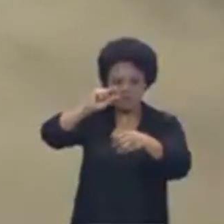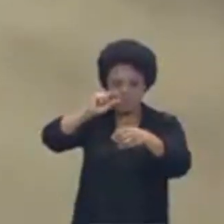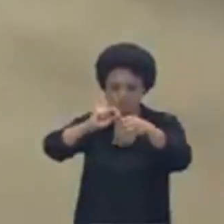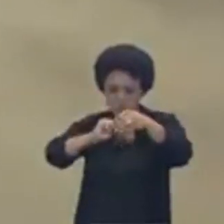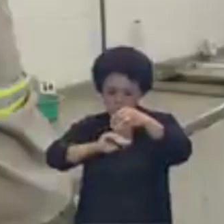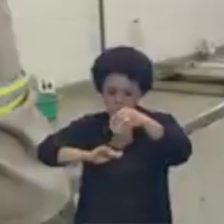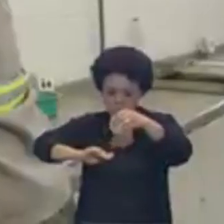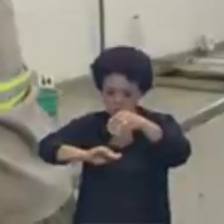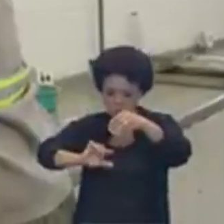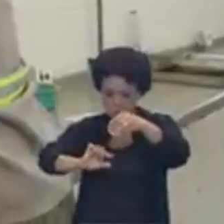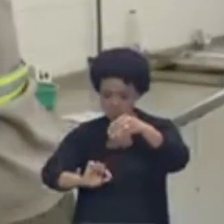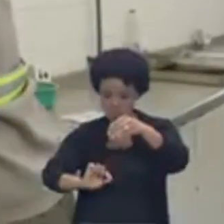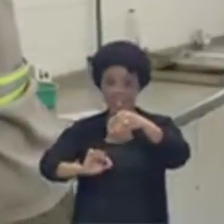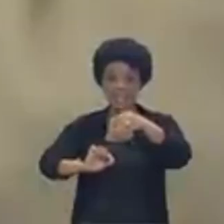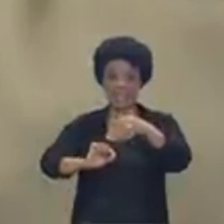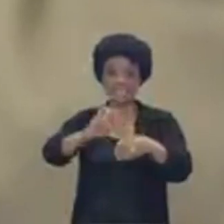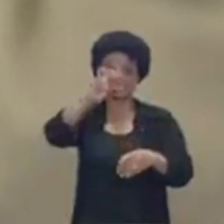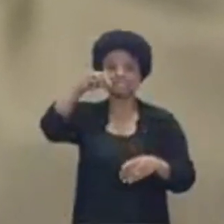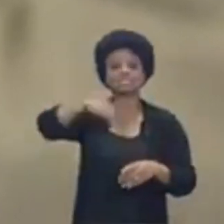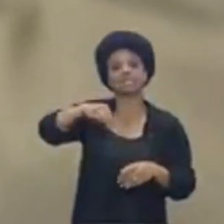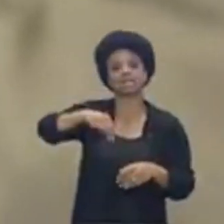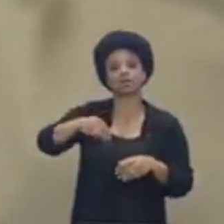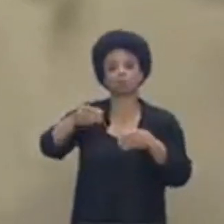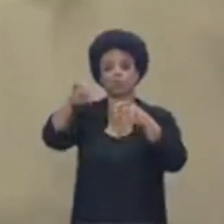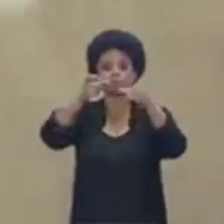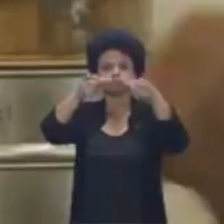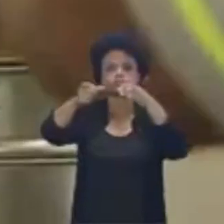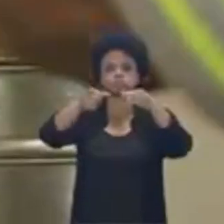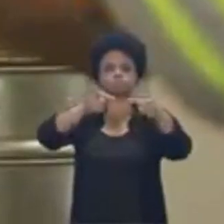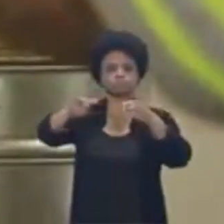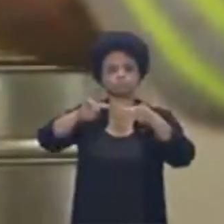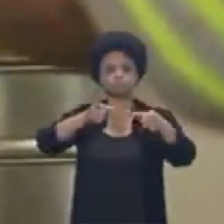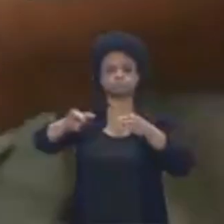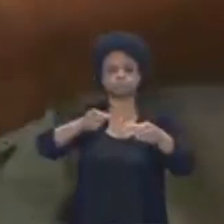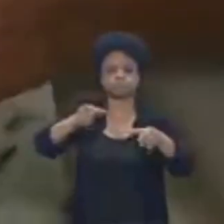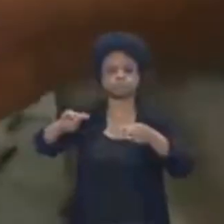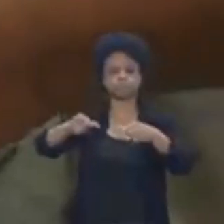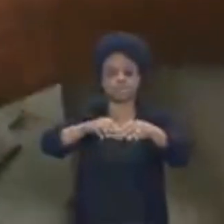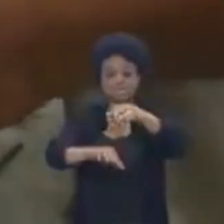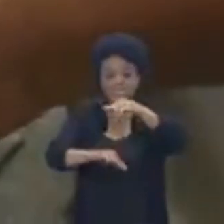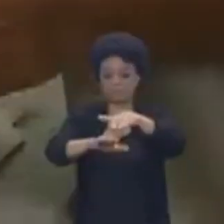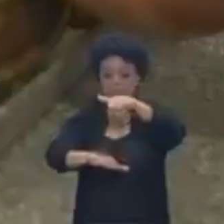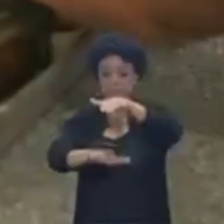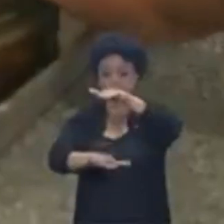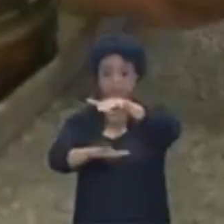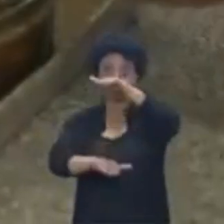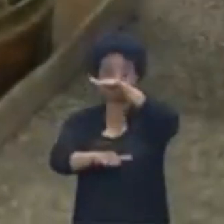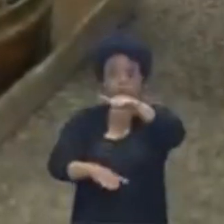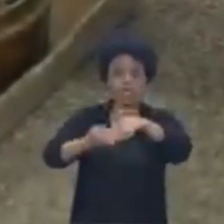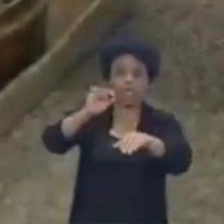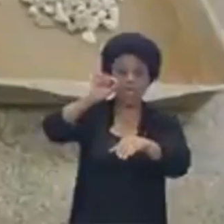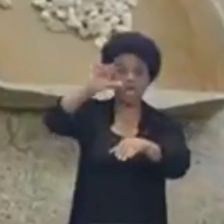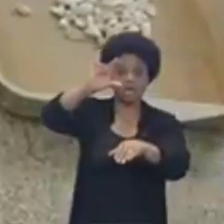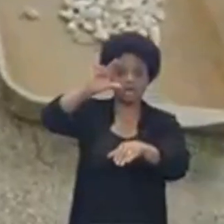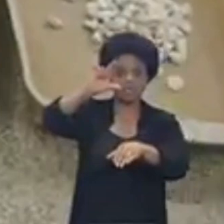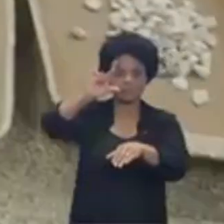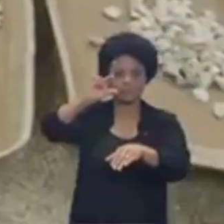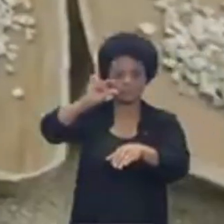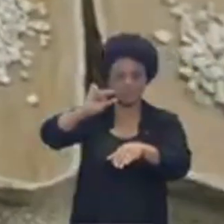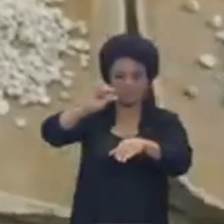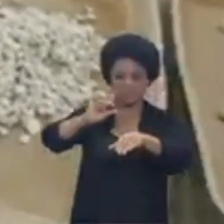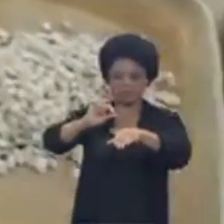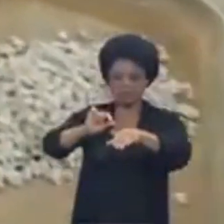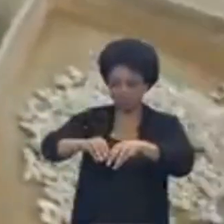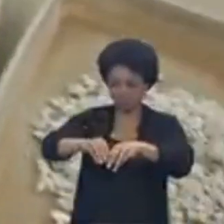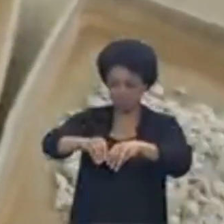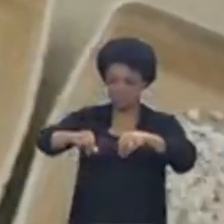5 minutos e pronto! Importante dizer que o tamanho dos agregados influencia na trabalhabilidade do concreto.